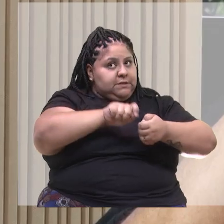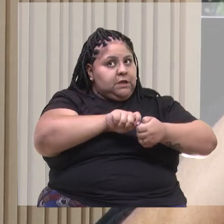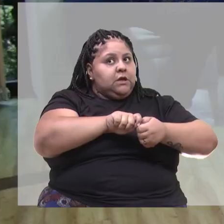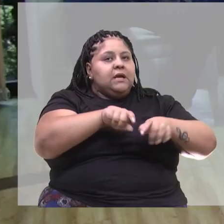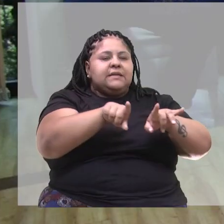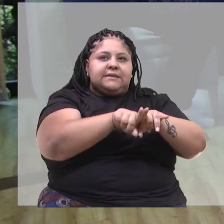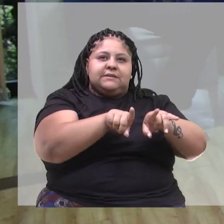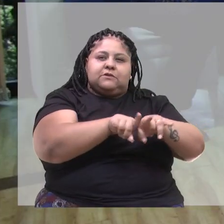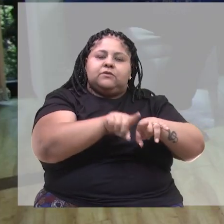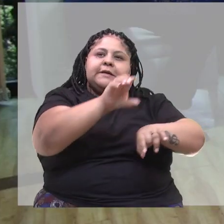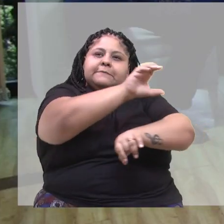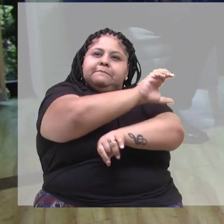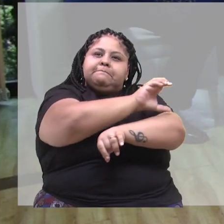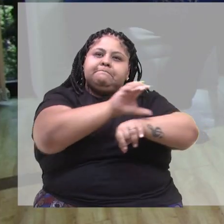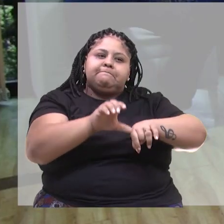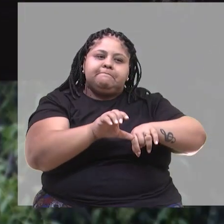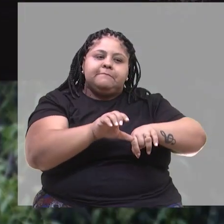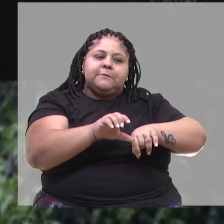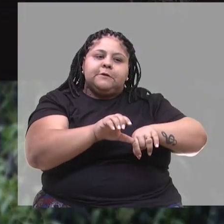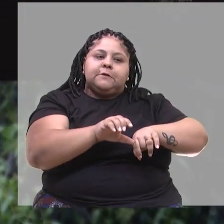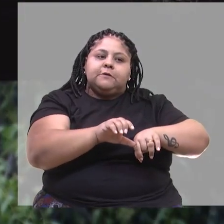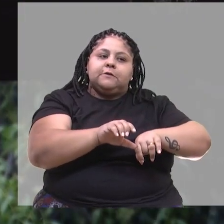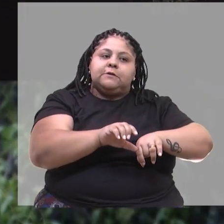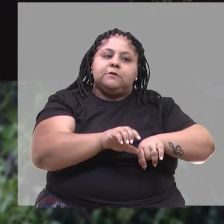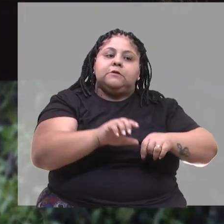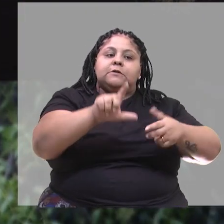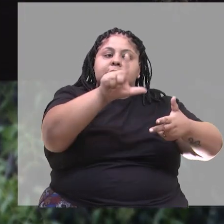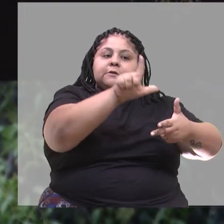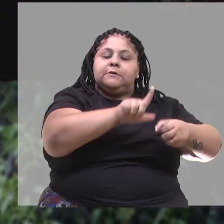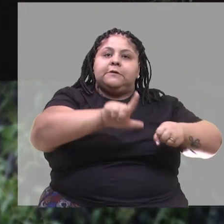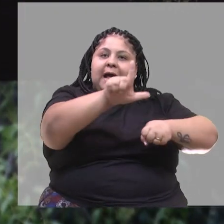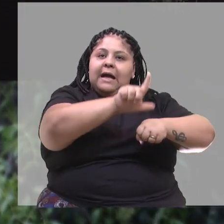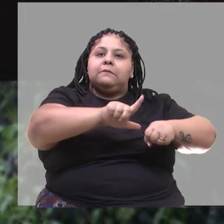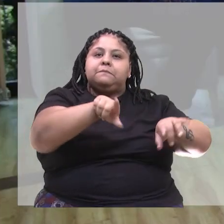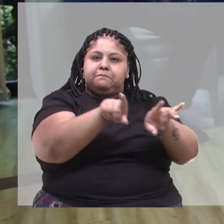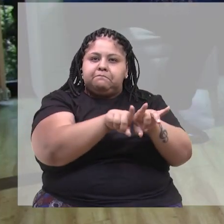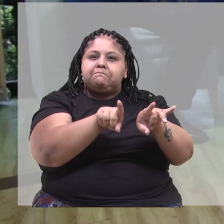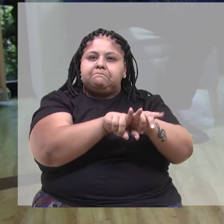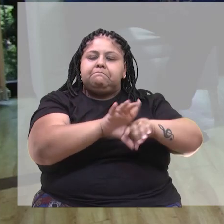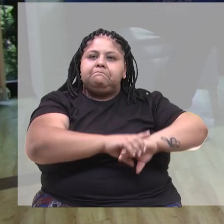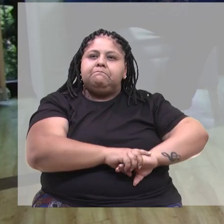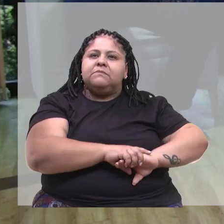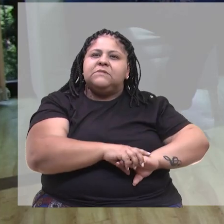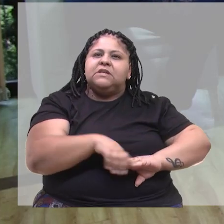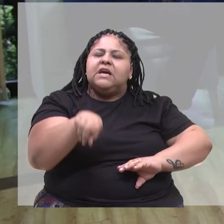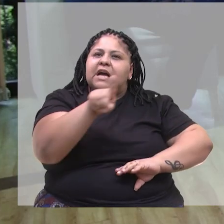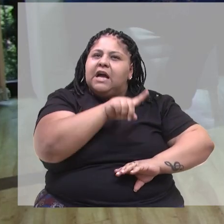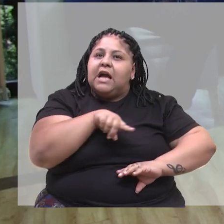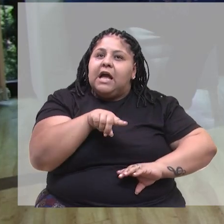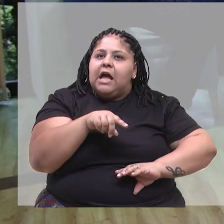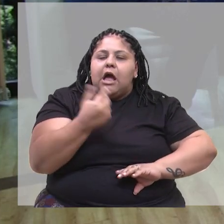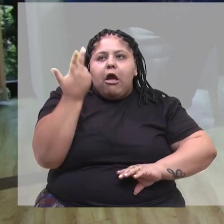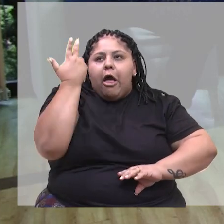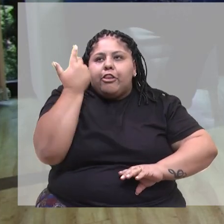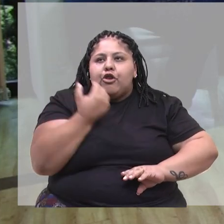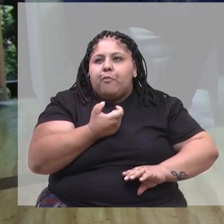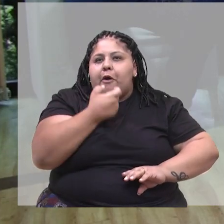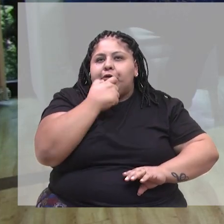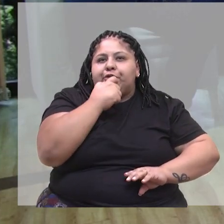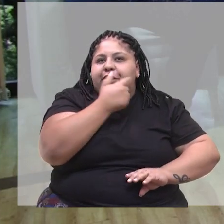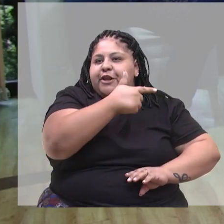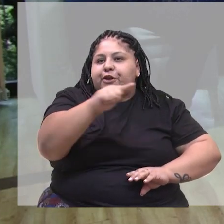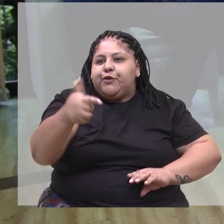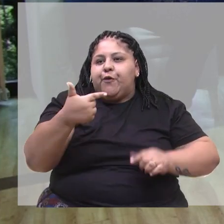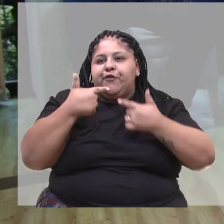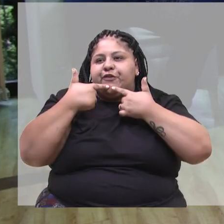de licenciatura, mas se a gente não pratica... Eu ia dizer isso, eu também pegar um fiz, mas se a gente não pratica, é como o inglês ou